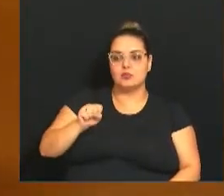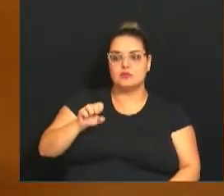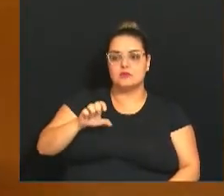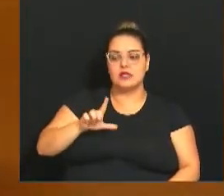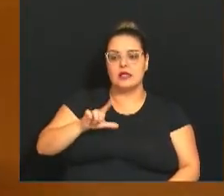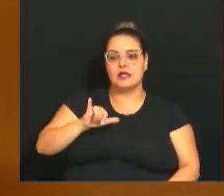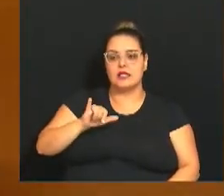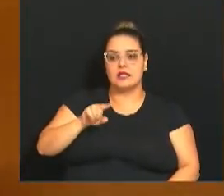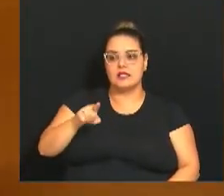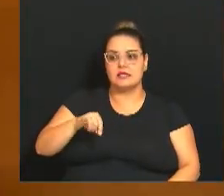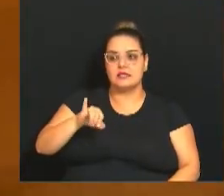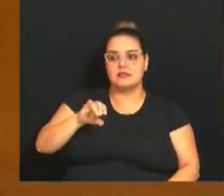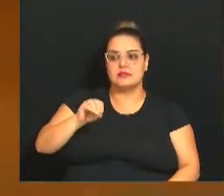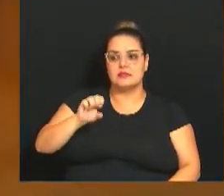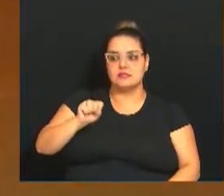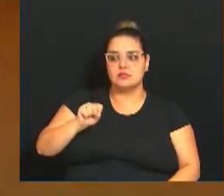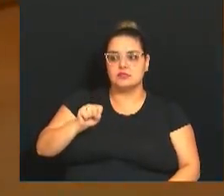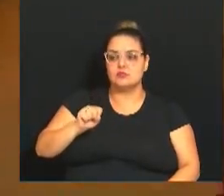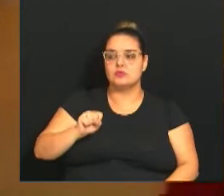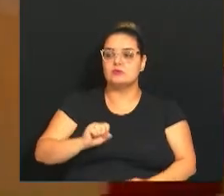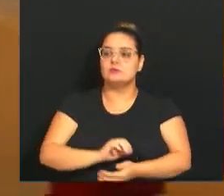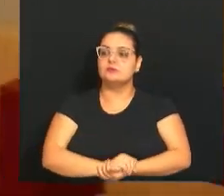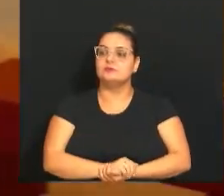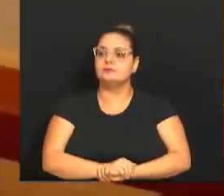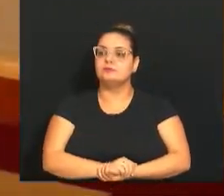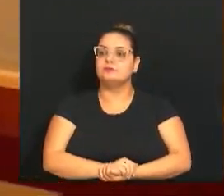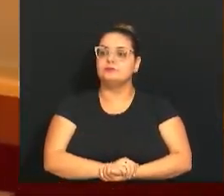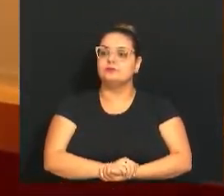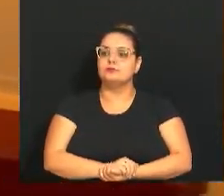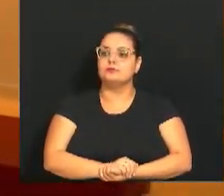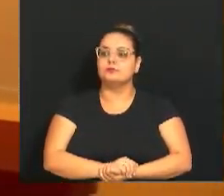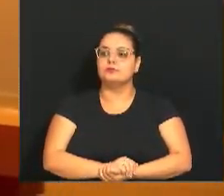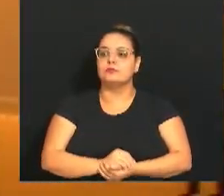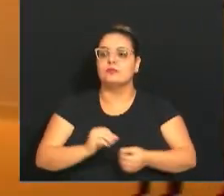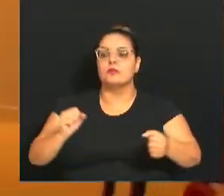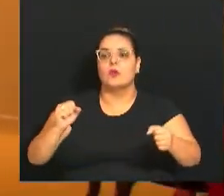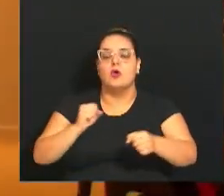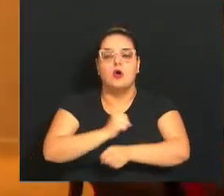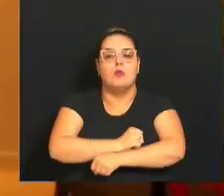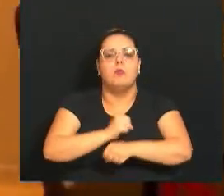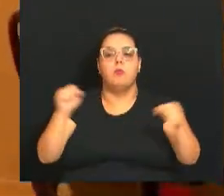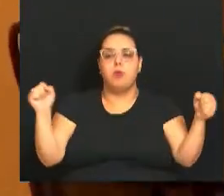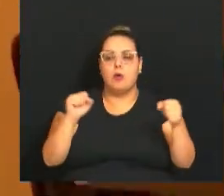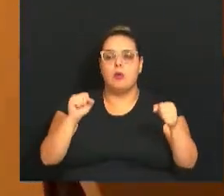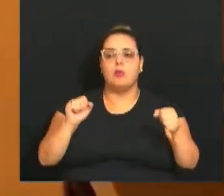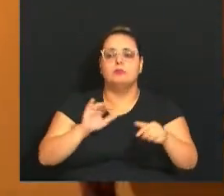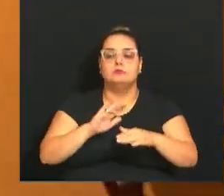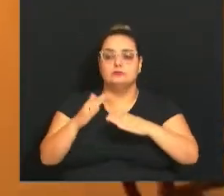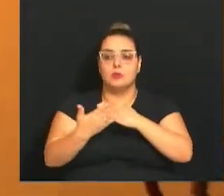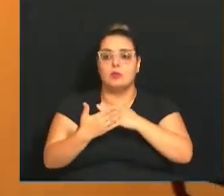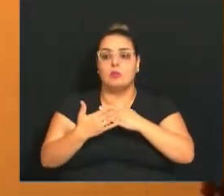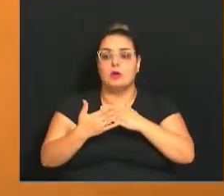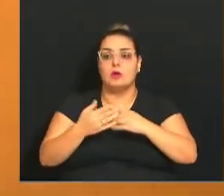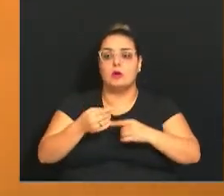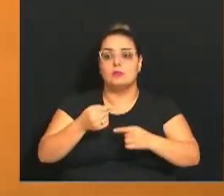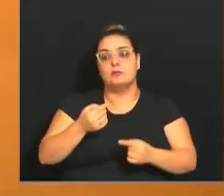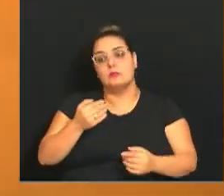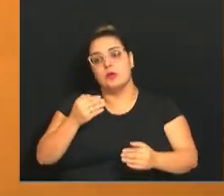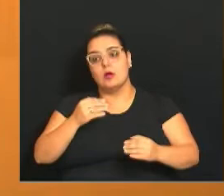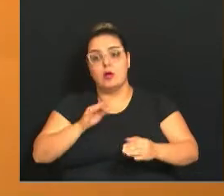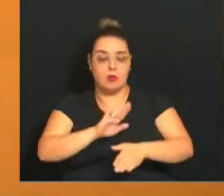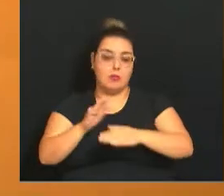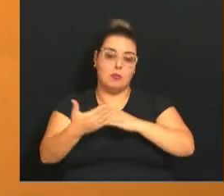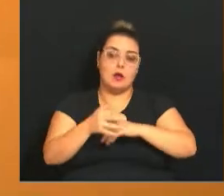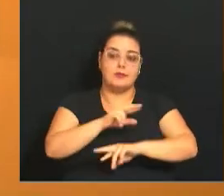acabou detonando uma visita nesse bairro, que é bastante controverso em São Paulo, porque ele já teve